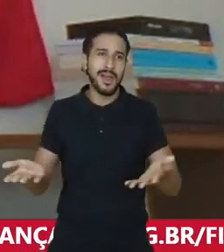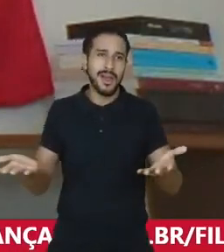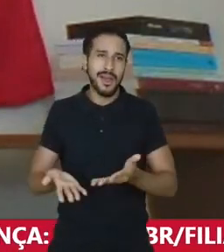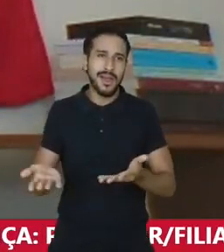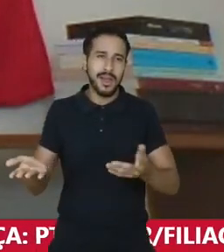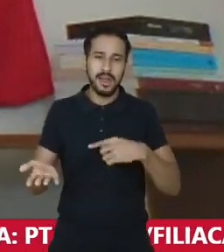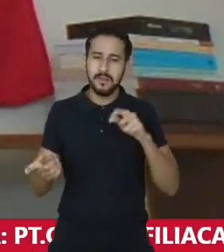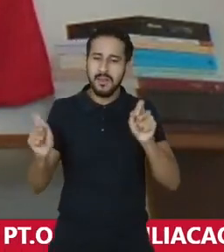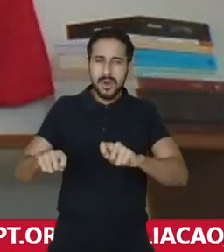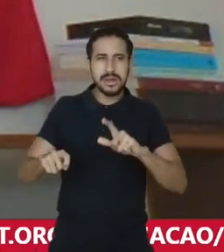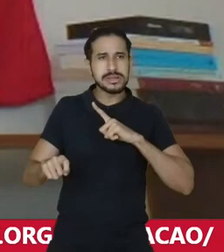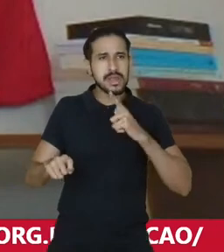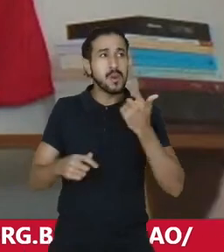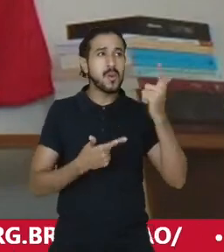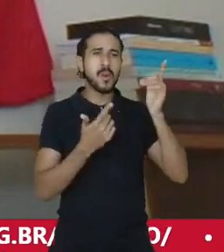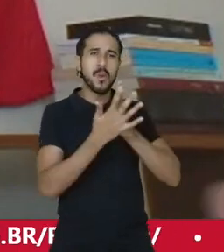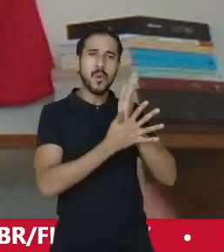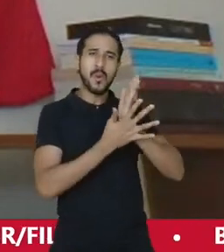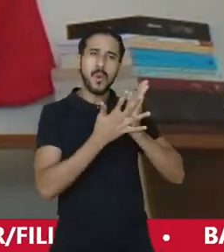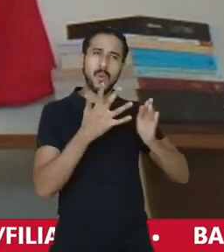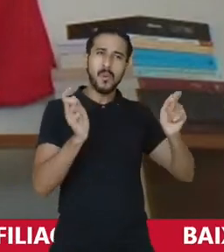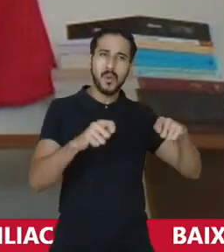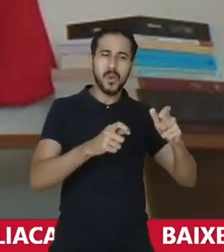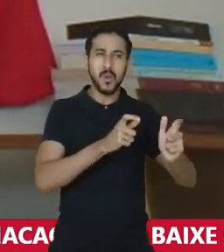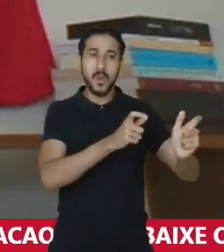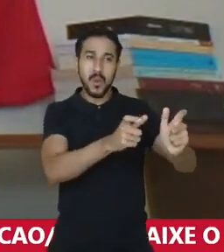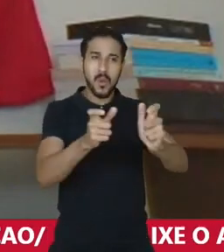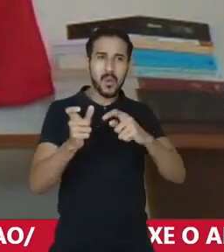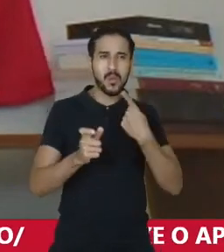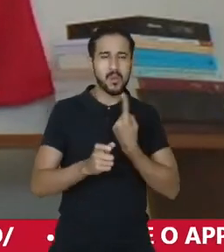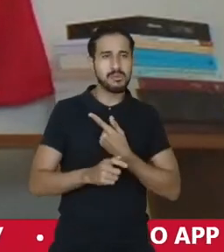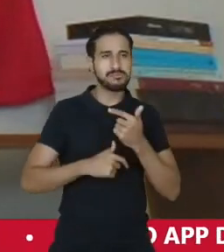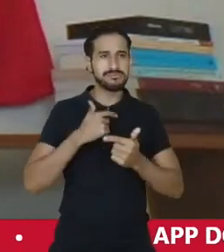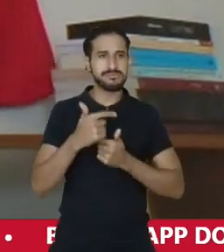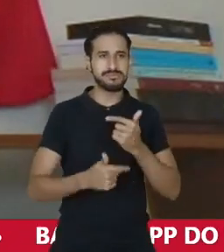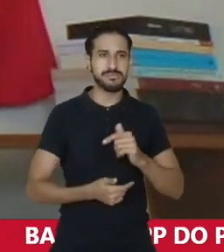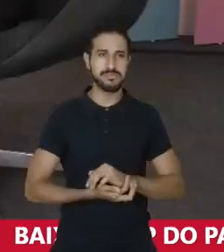na possibilidade de ter alternativas nos lugares onde nós estamos.